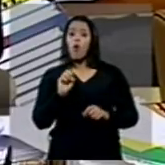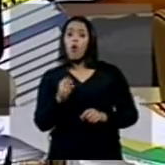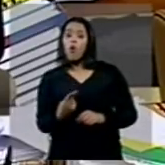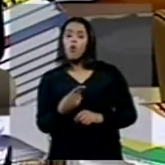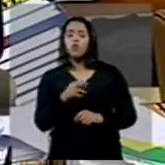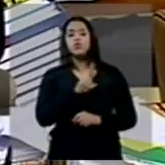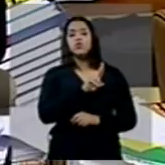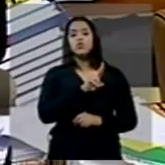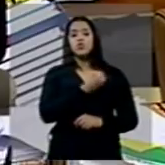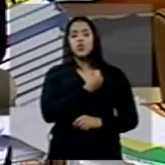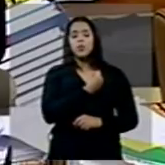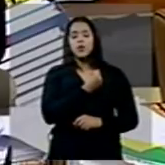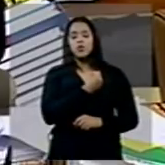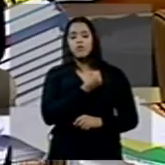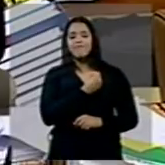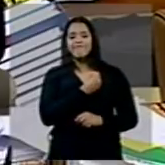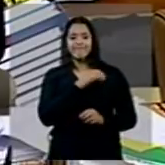eleitor,